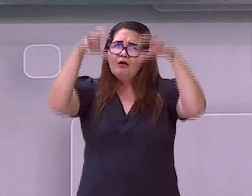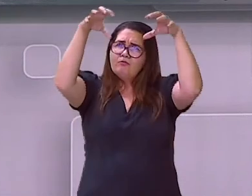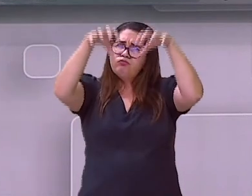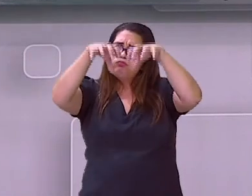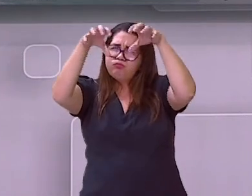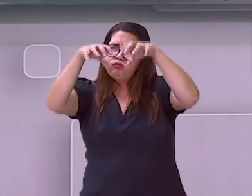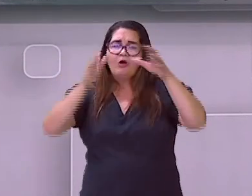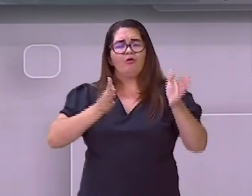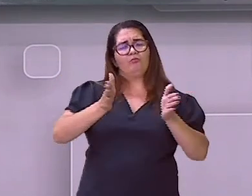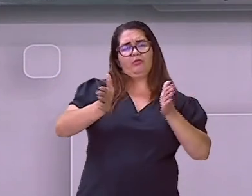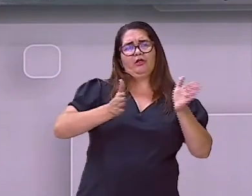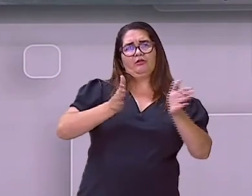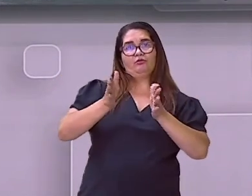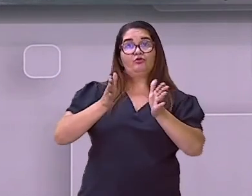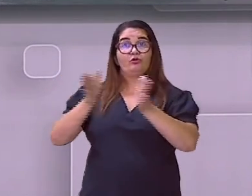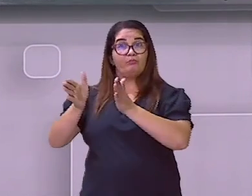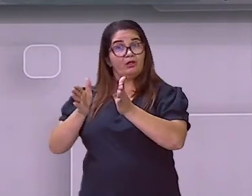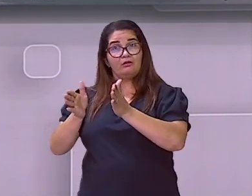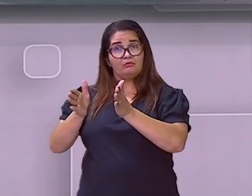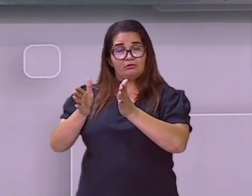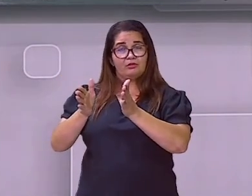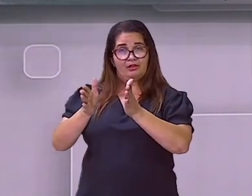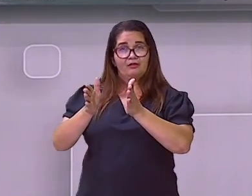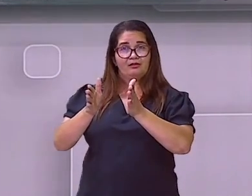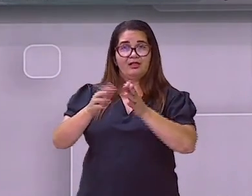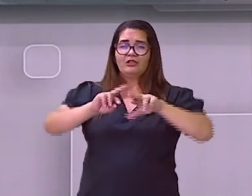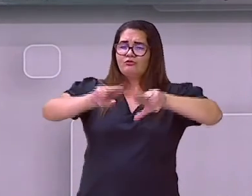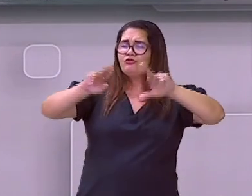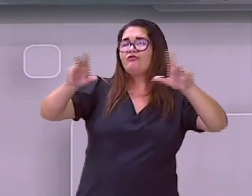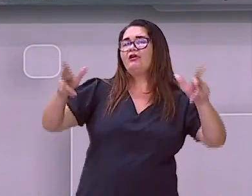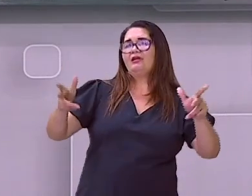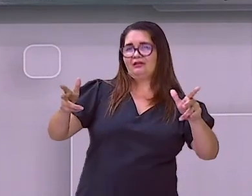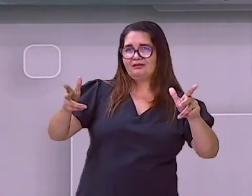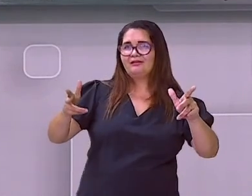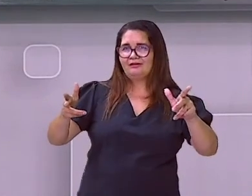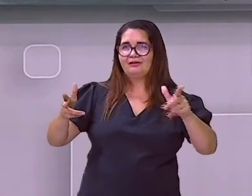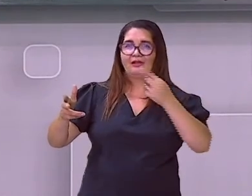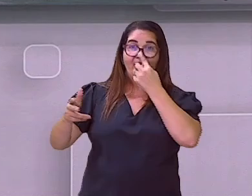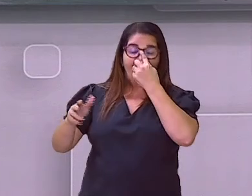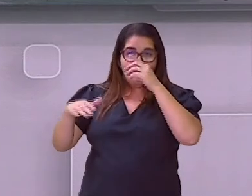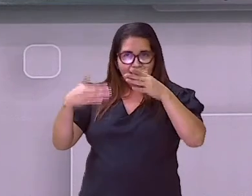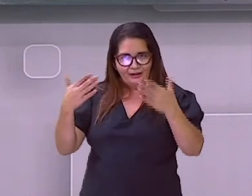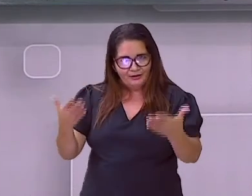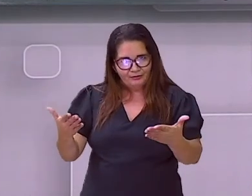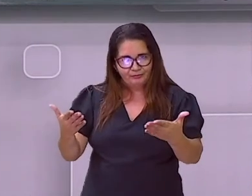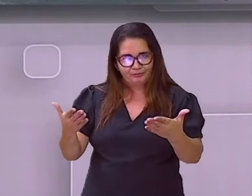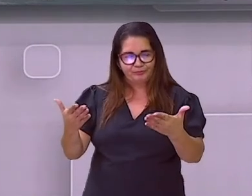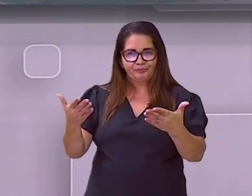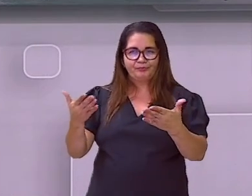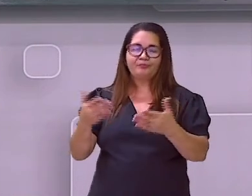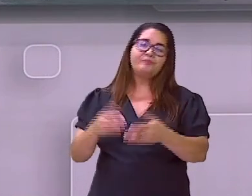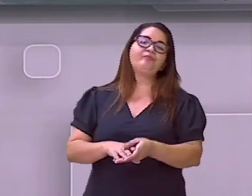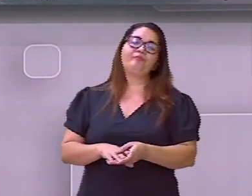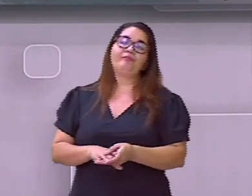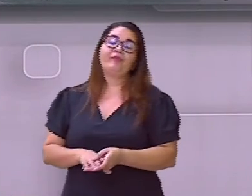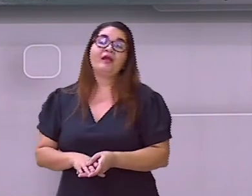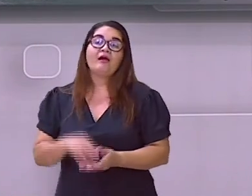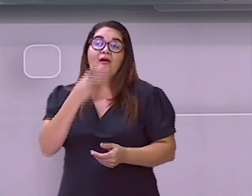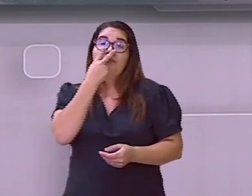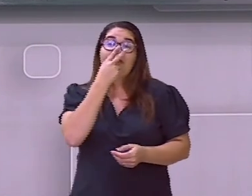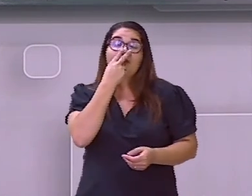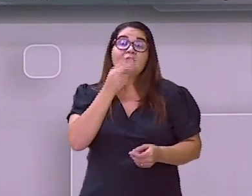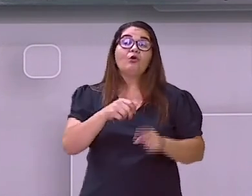abril. Tem até uma música que diz, são as águas de março fechando o verão.